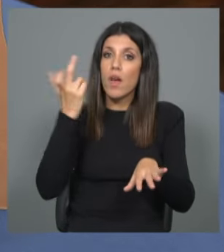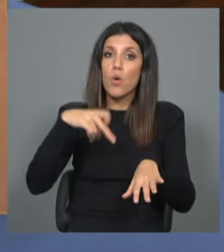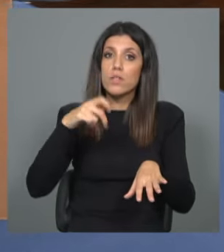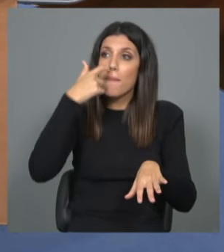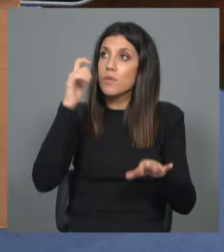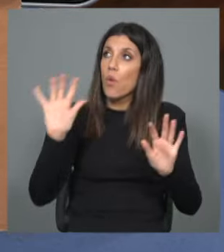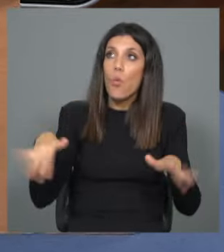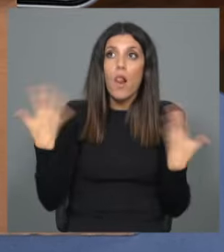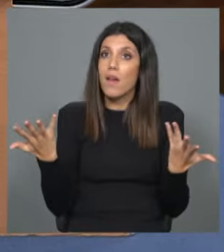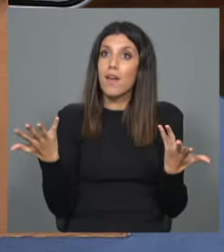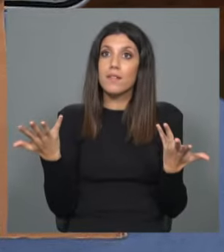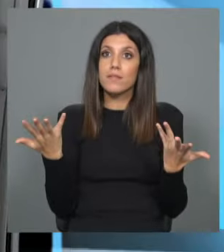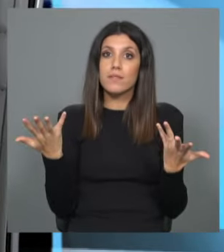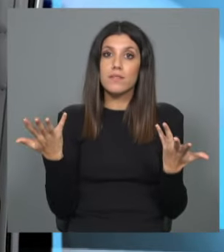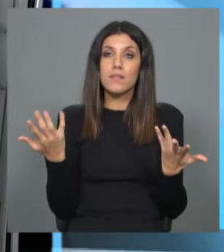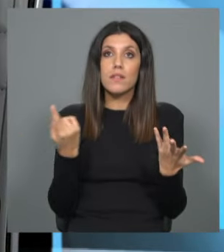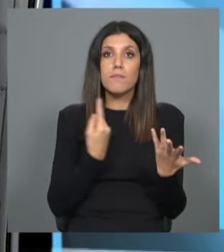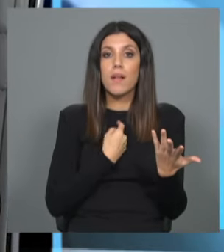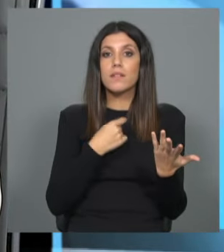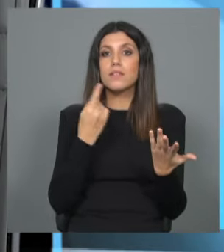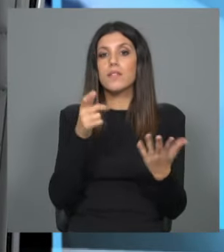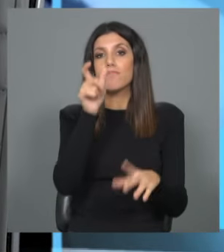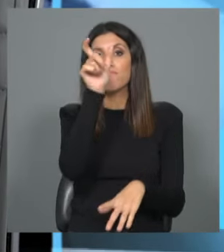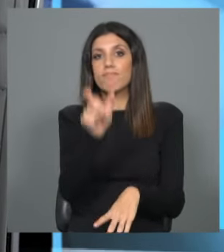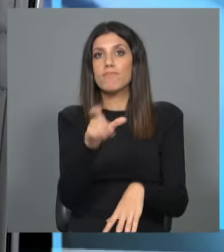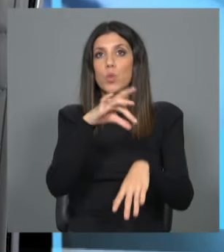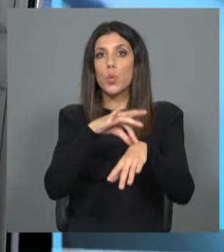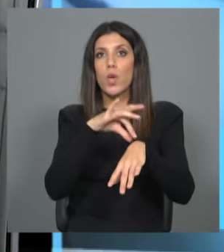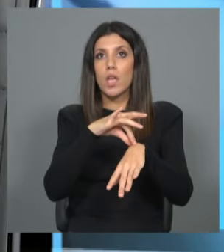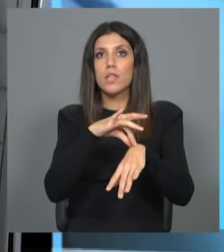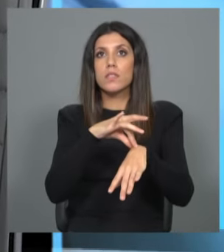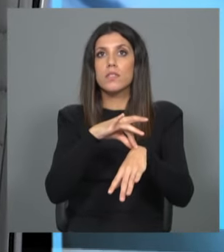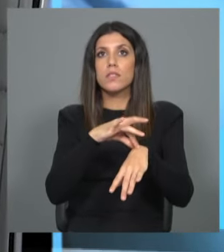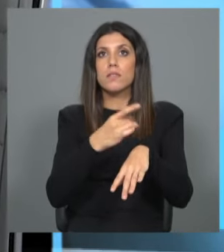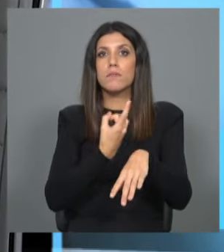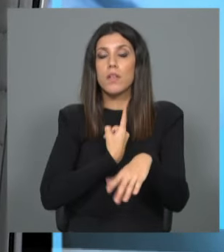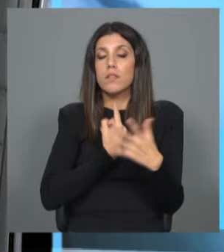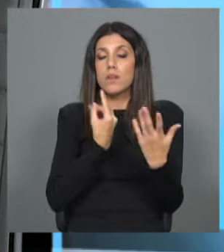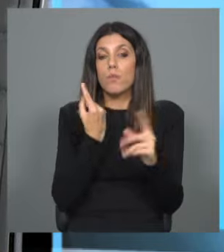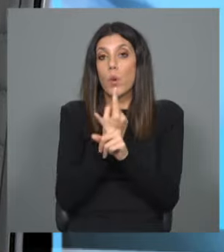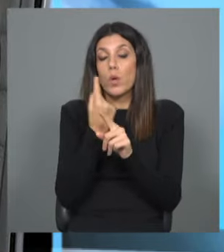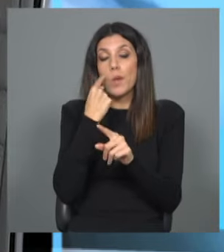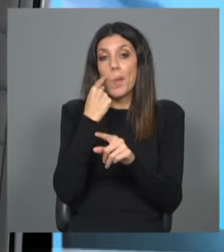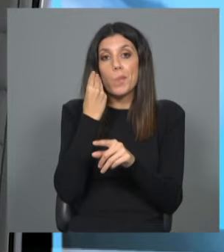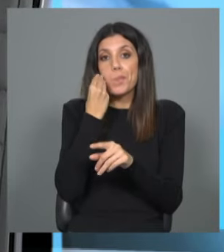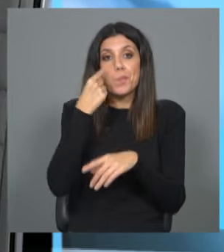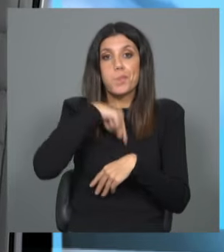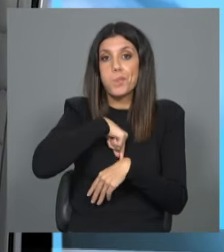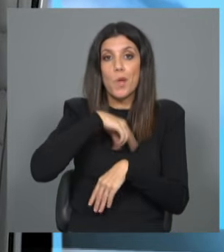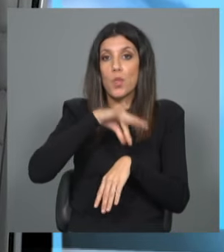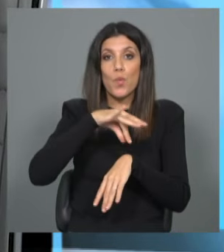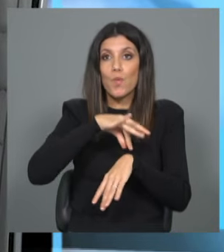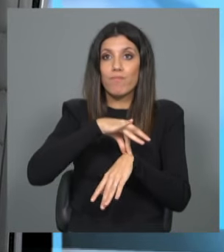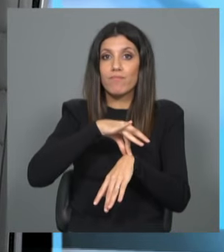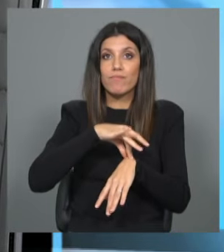todos nós. E temos que olhar para isto como algo implícito do ser humano, como é implícito o cuidar